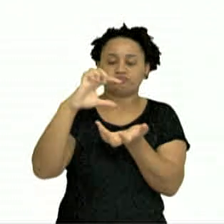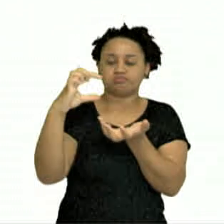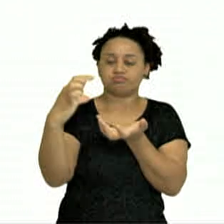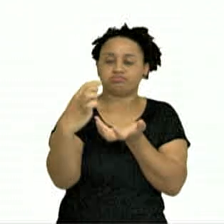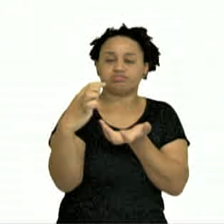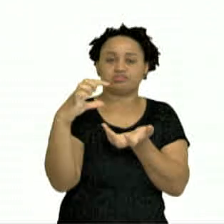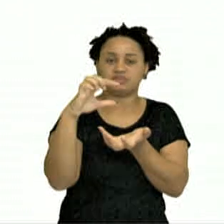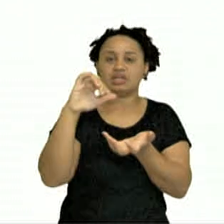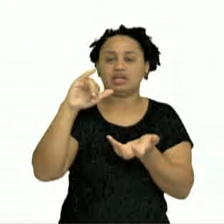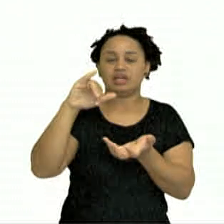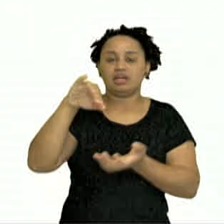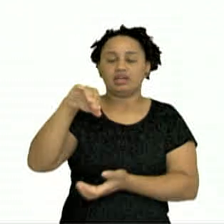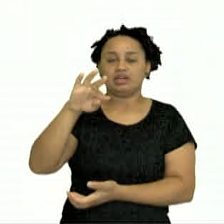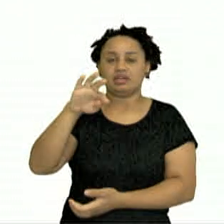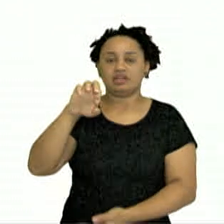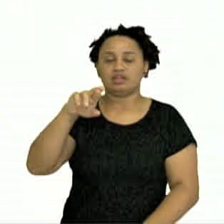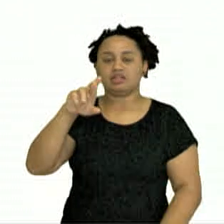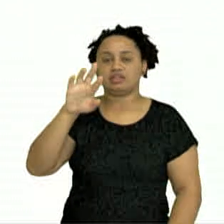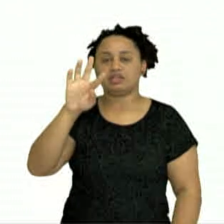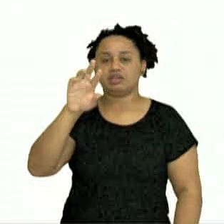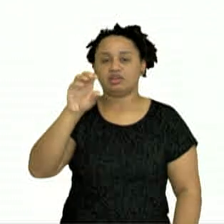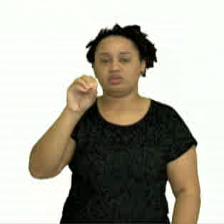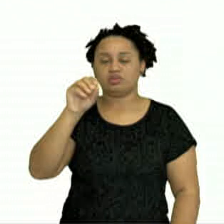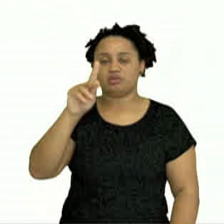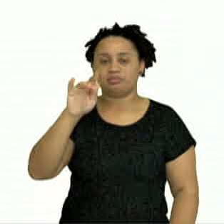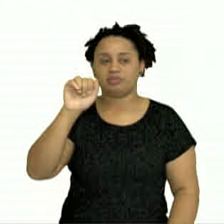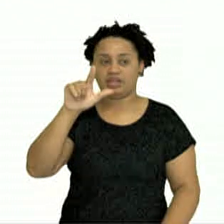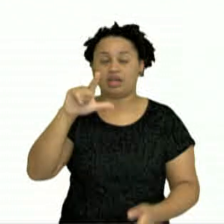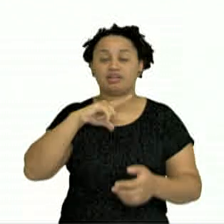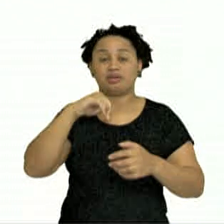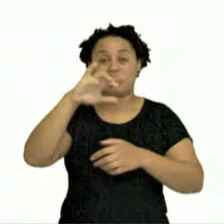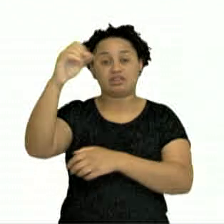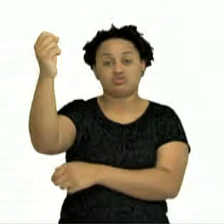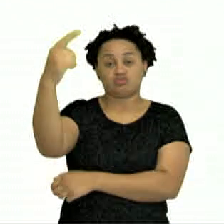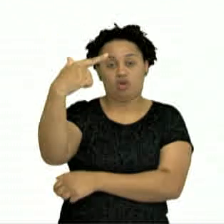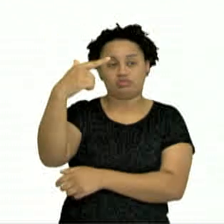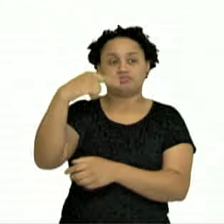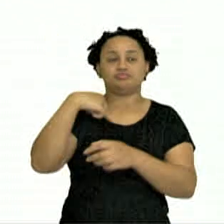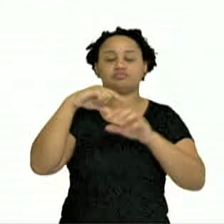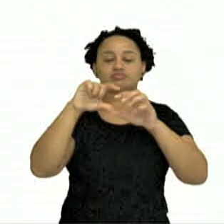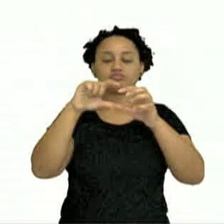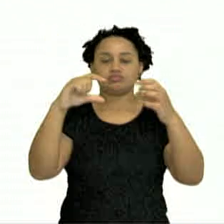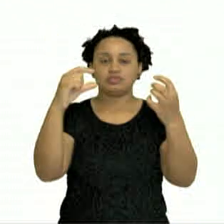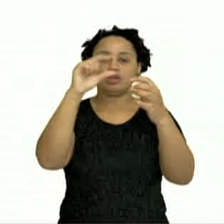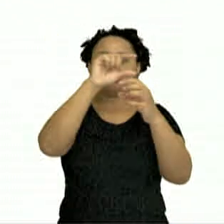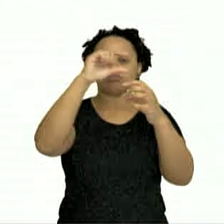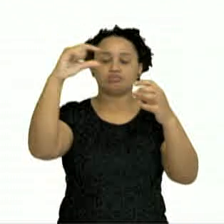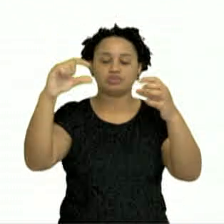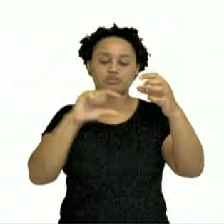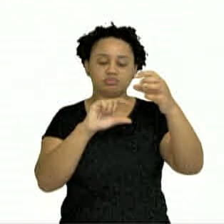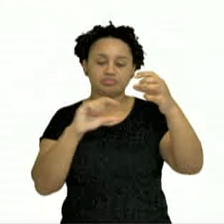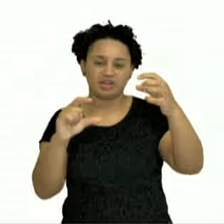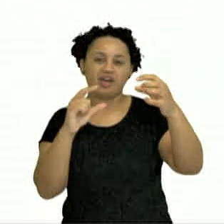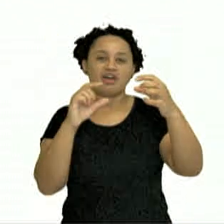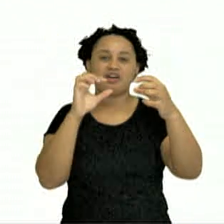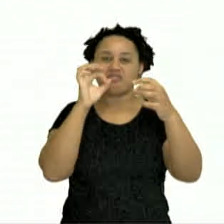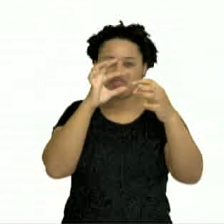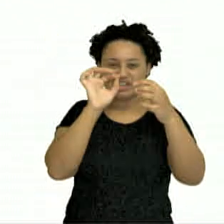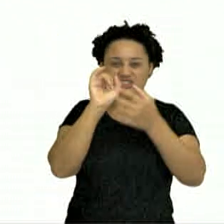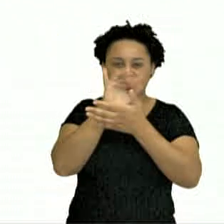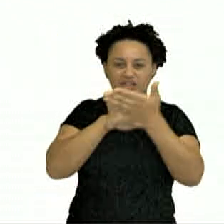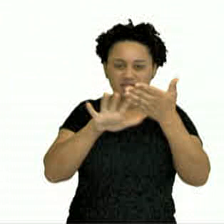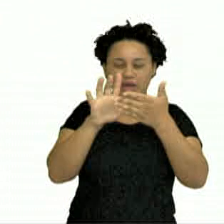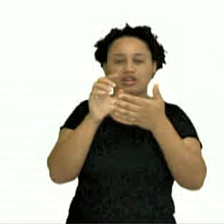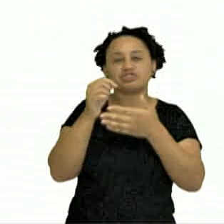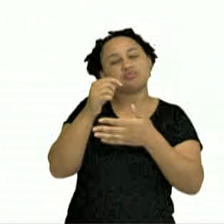trópicos, correspondendo à área de maior incidência de luz solar, as áreas temperadas, que recebem uma quantidade menor de